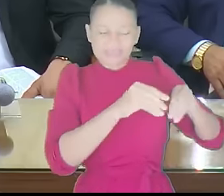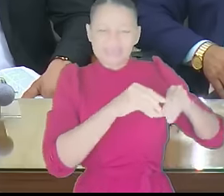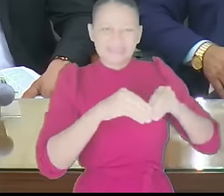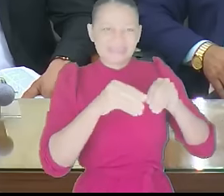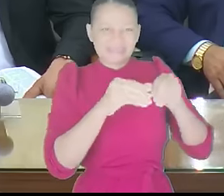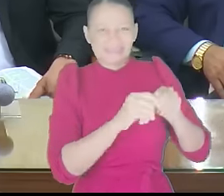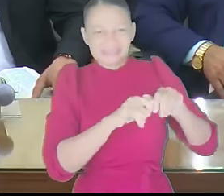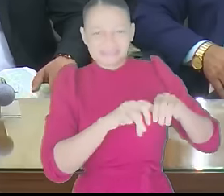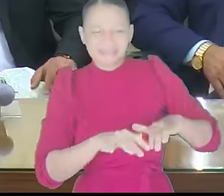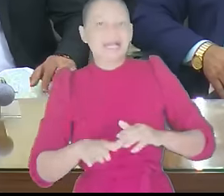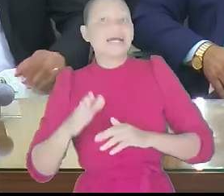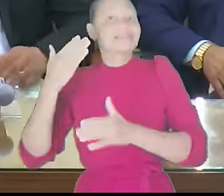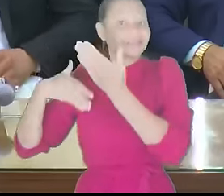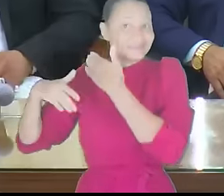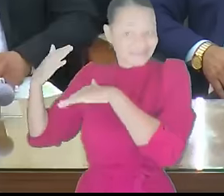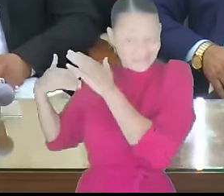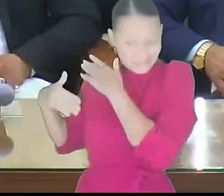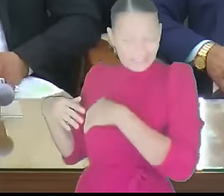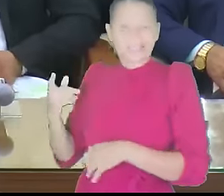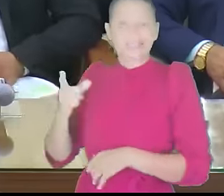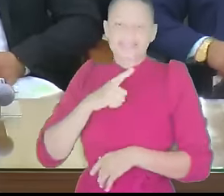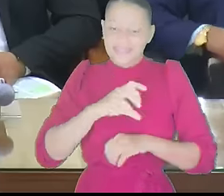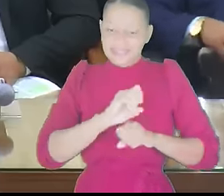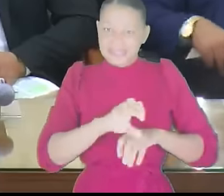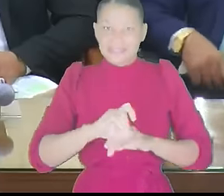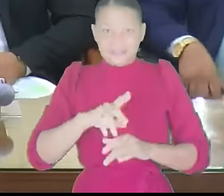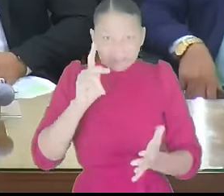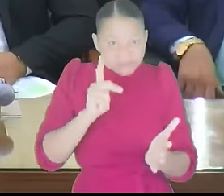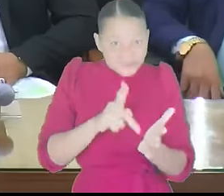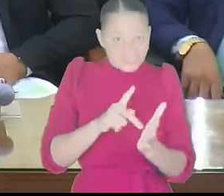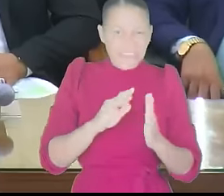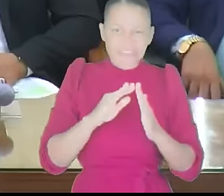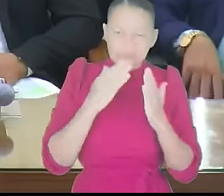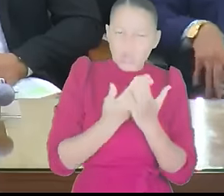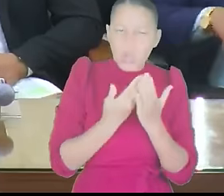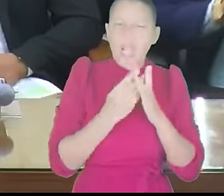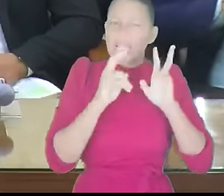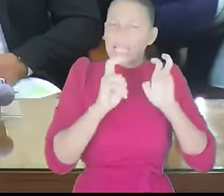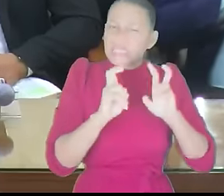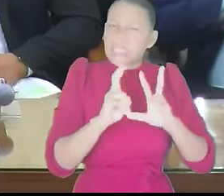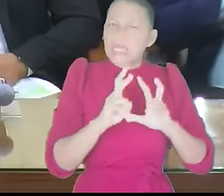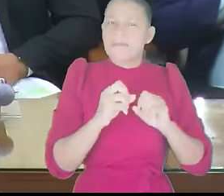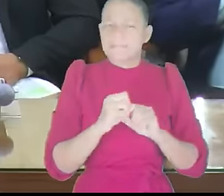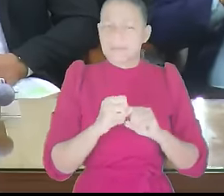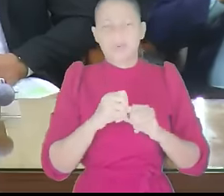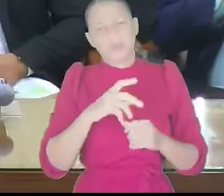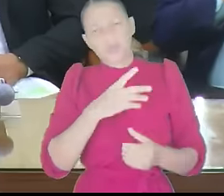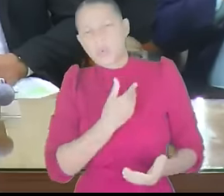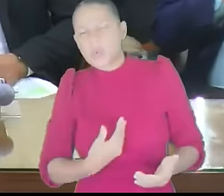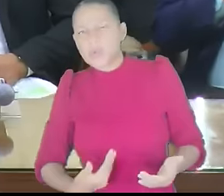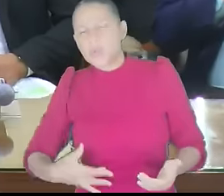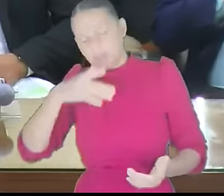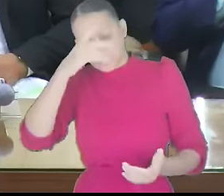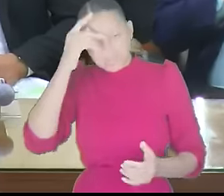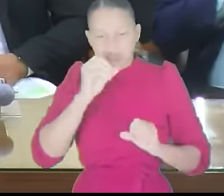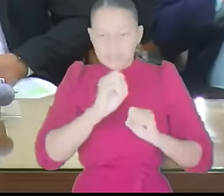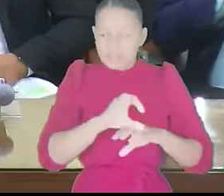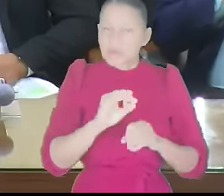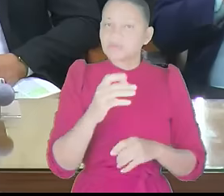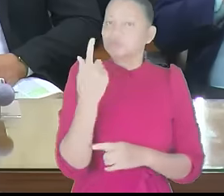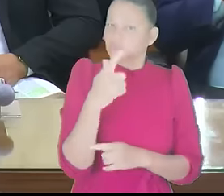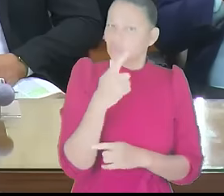aprendeu, antigamente, quando havia educação, quando havia escolas, mesmo públicas, mas ensinava